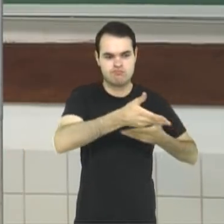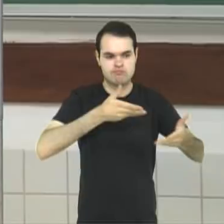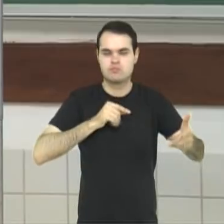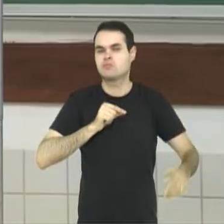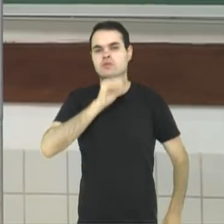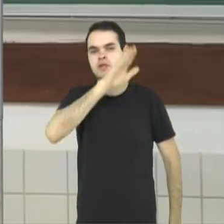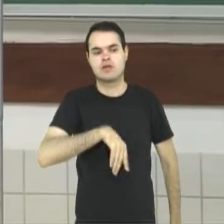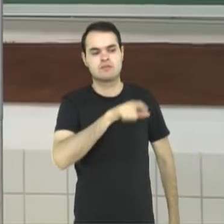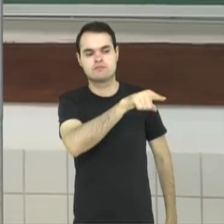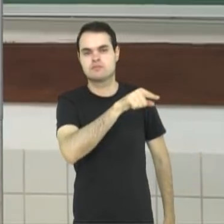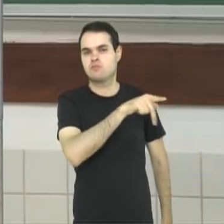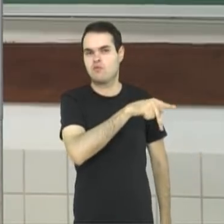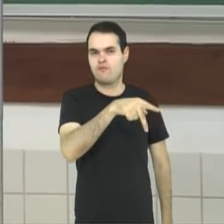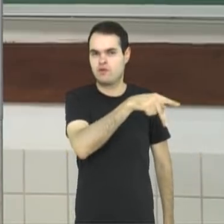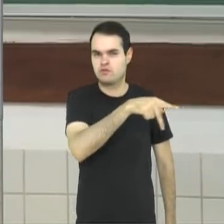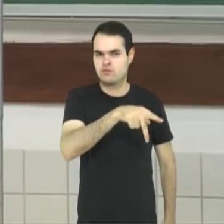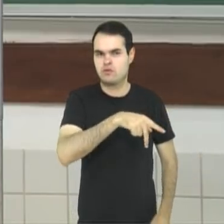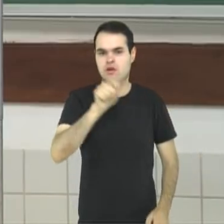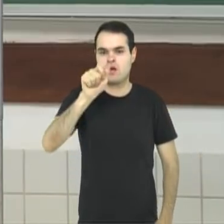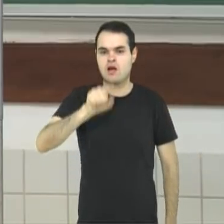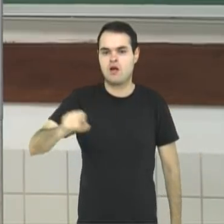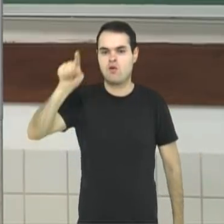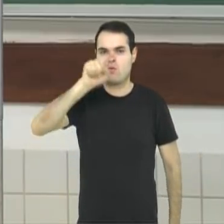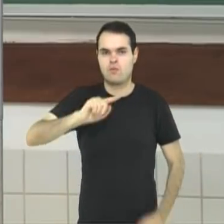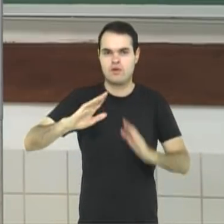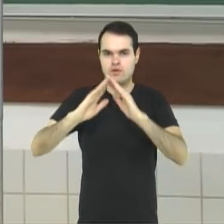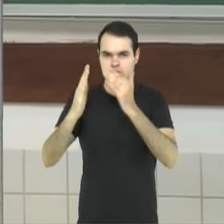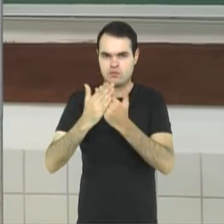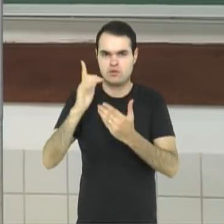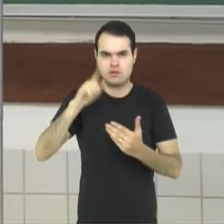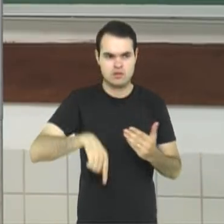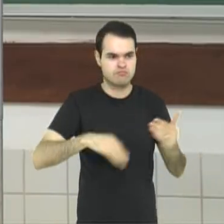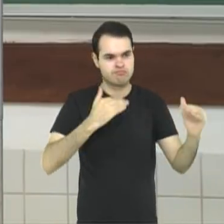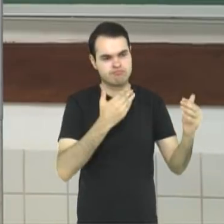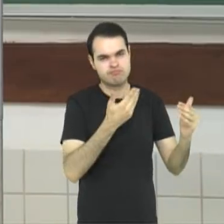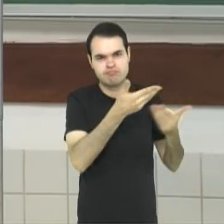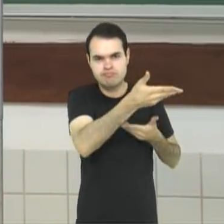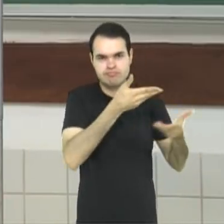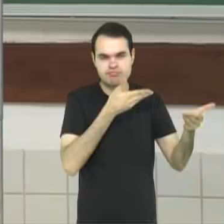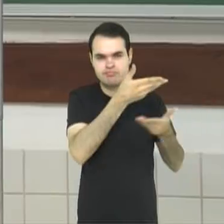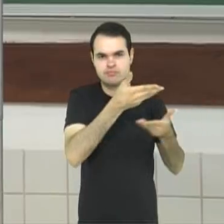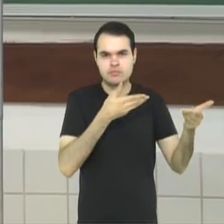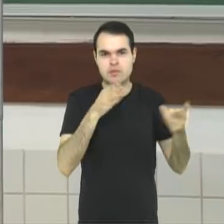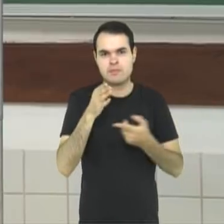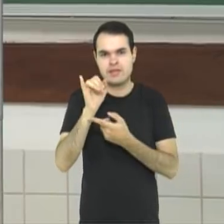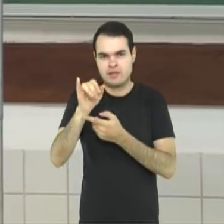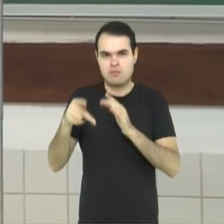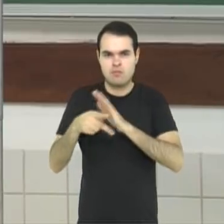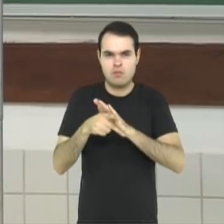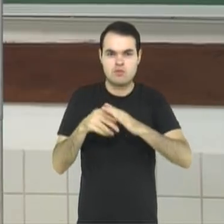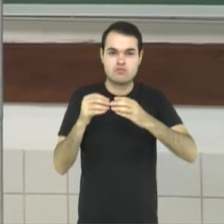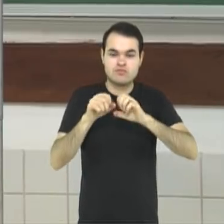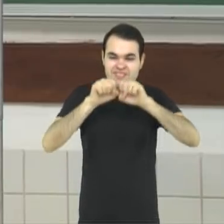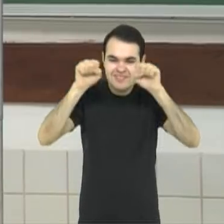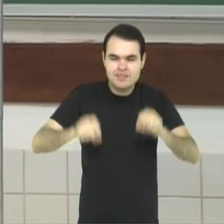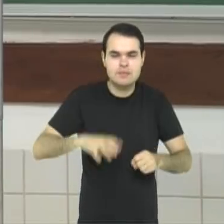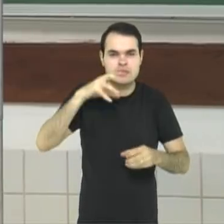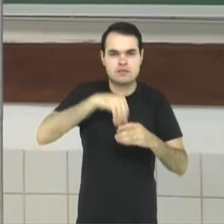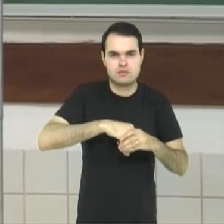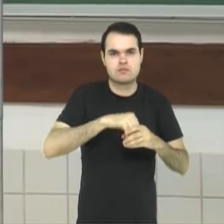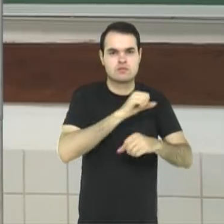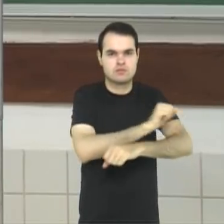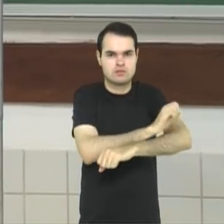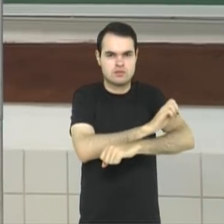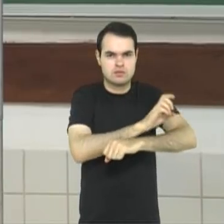do @escola, porque fica registrado oficialmente, né, no BI, que é o sistema da Secretaria de Educação, que traz